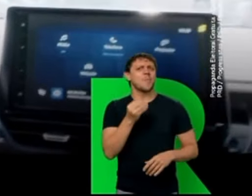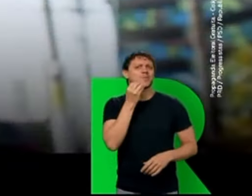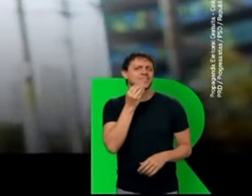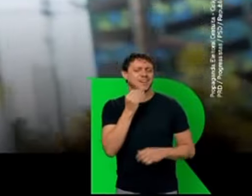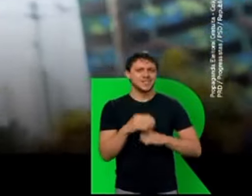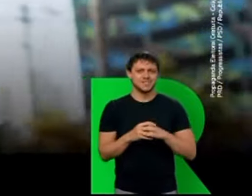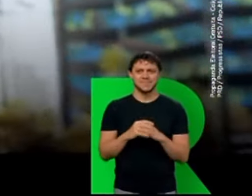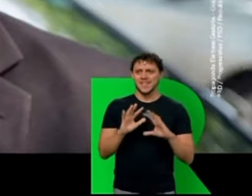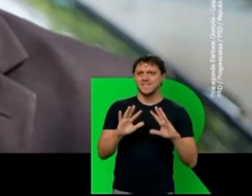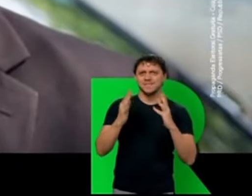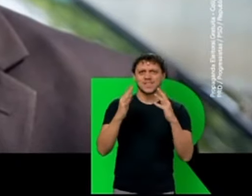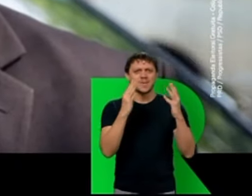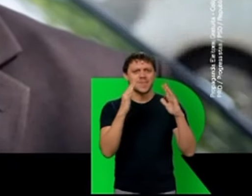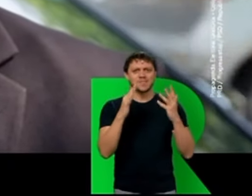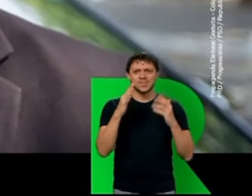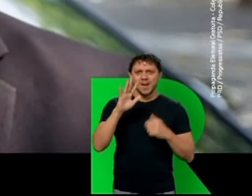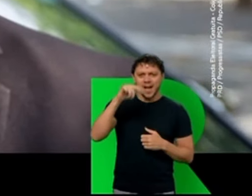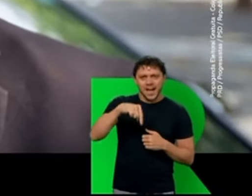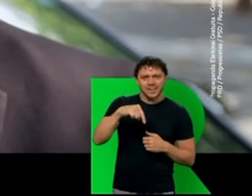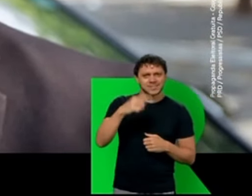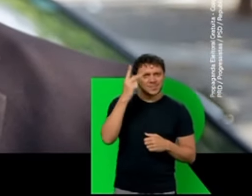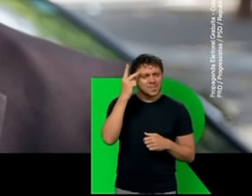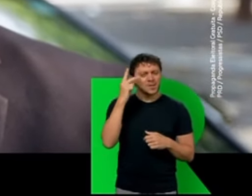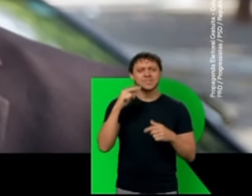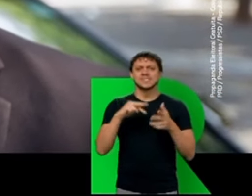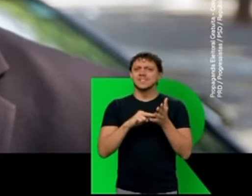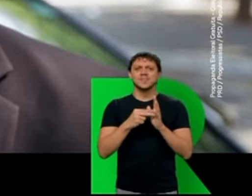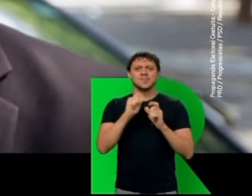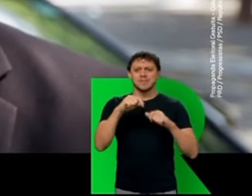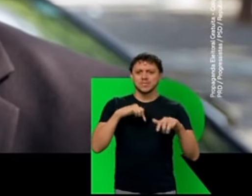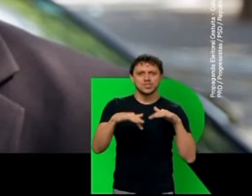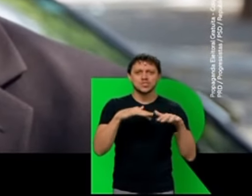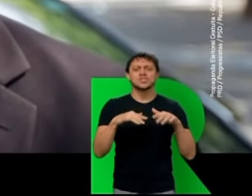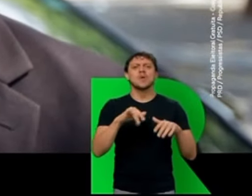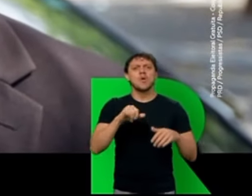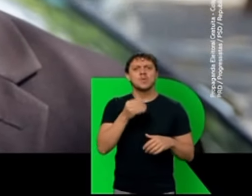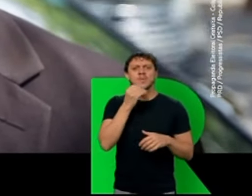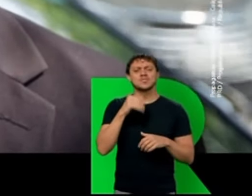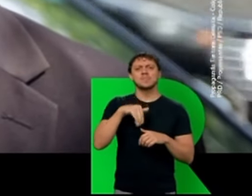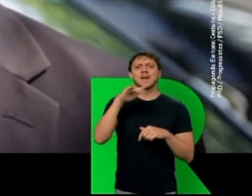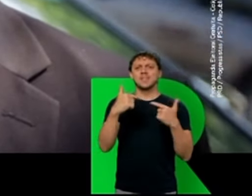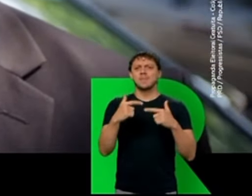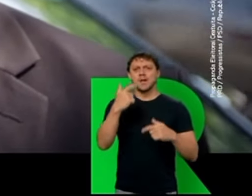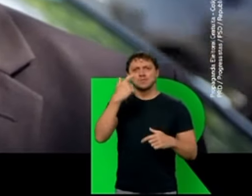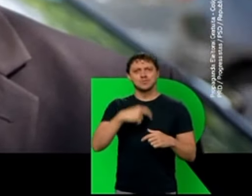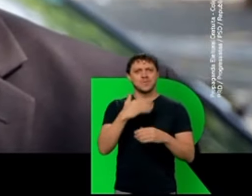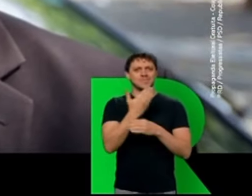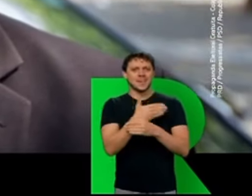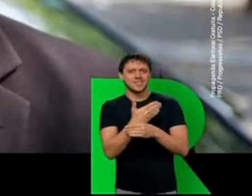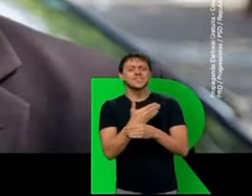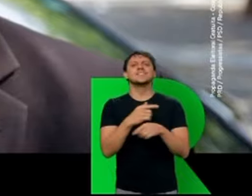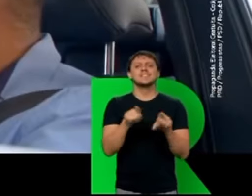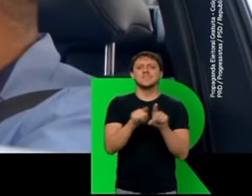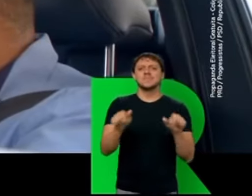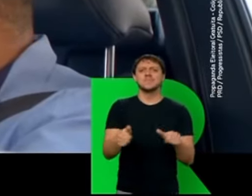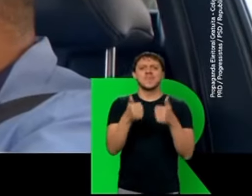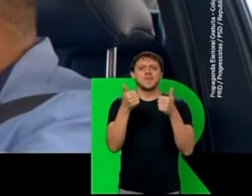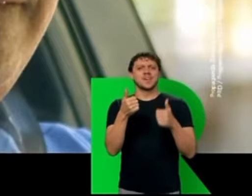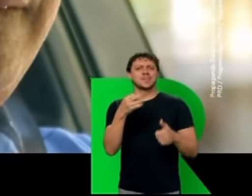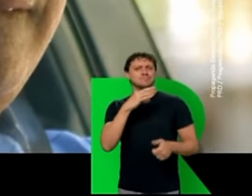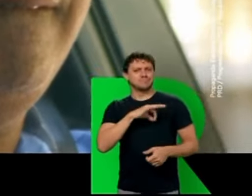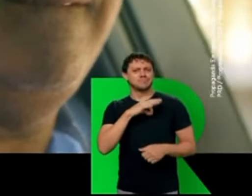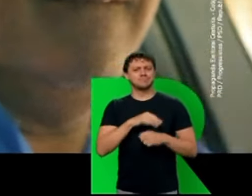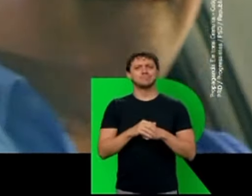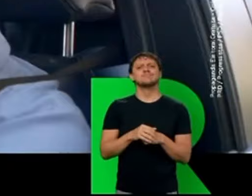gera oportunidade. Com tantos eventos para a cidade de São Paulo, fica mais cheia e dinâmica, trazendo mais oportunidades de trabalho para o taxista